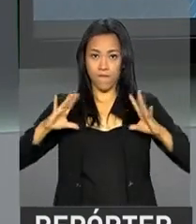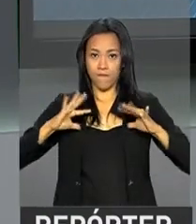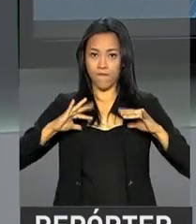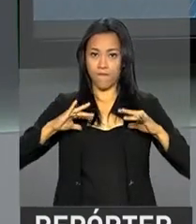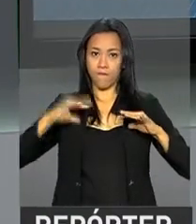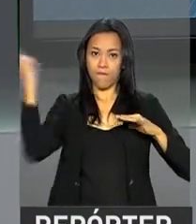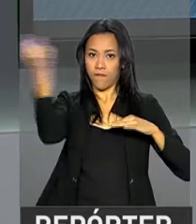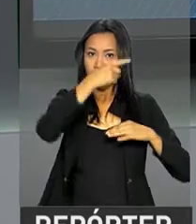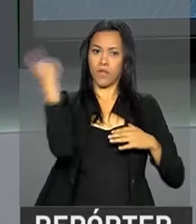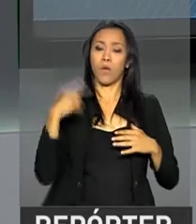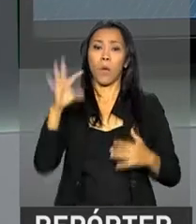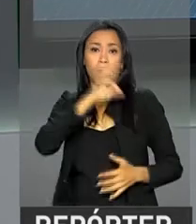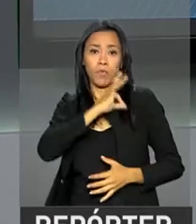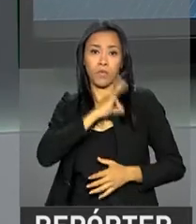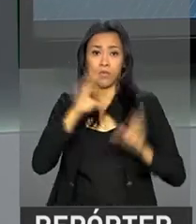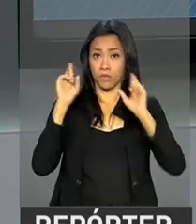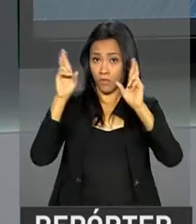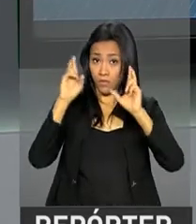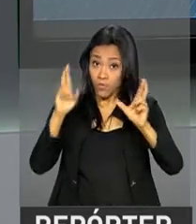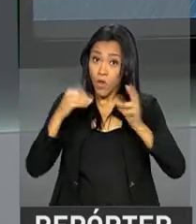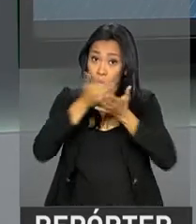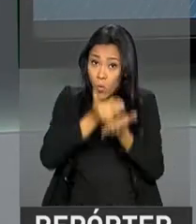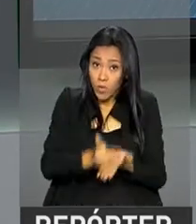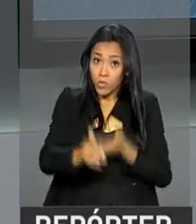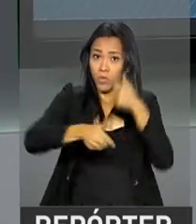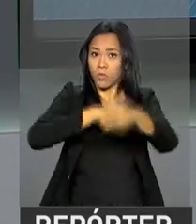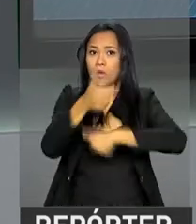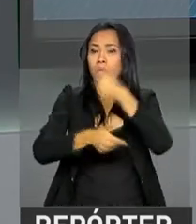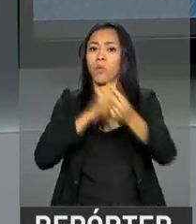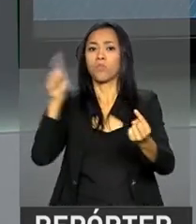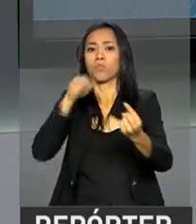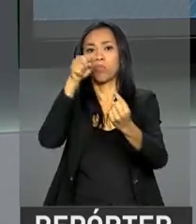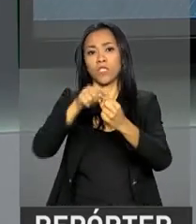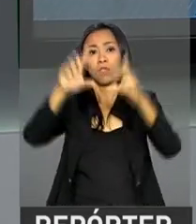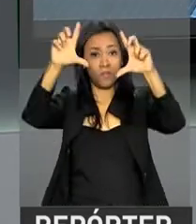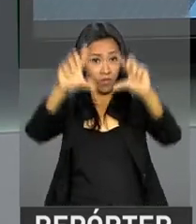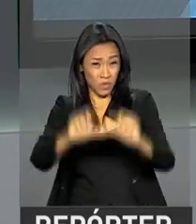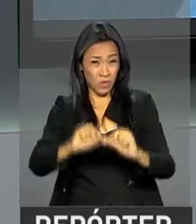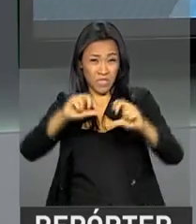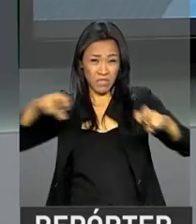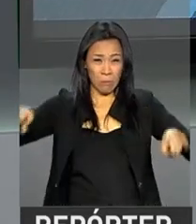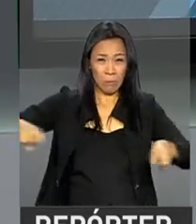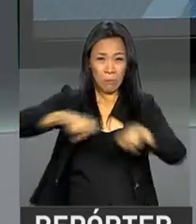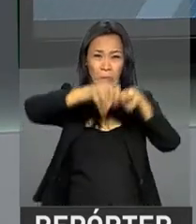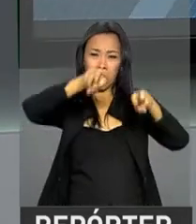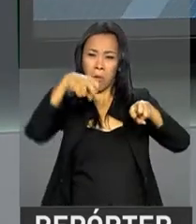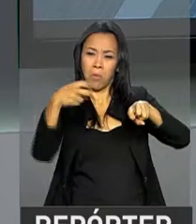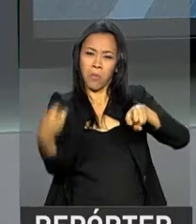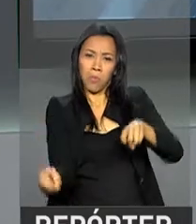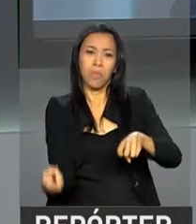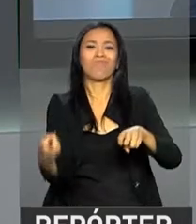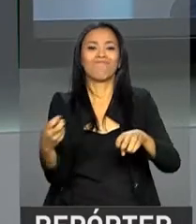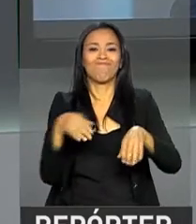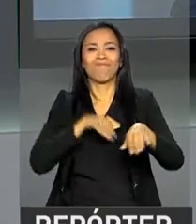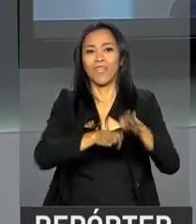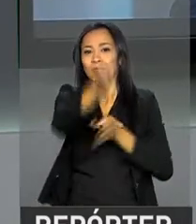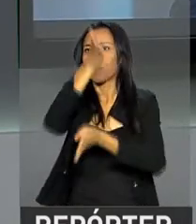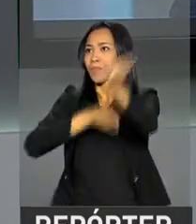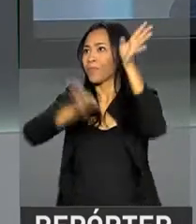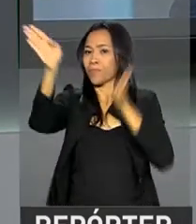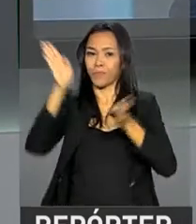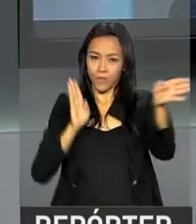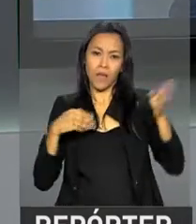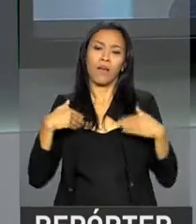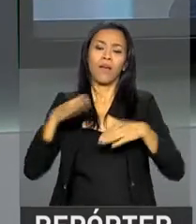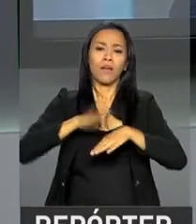rodoviária federal começou uma operação para reduzir o número de acidentes nas estradas vamos falar com o repórter ney pereira que